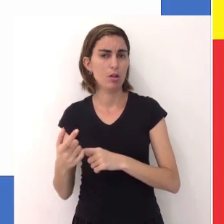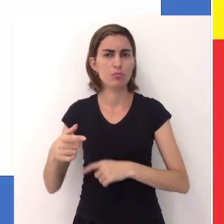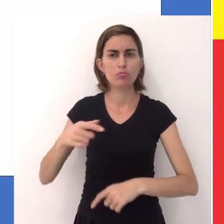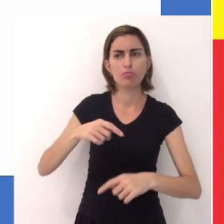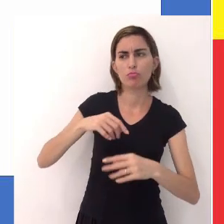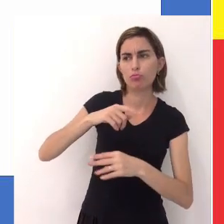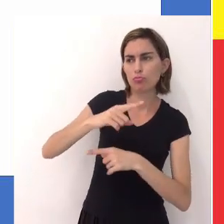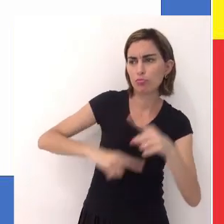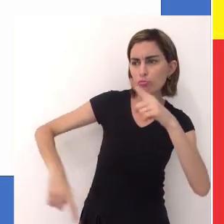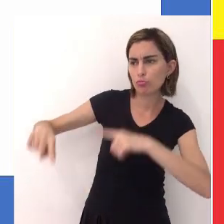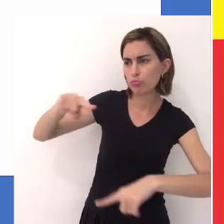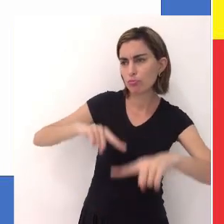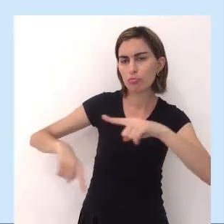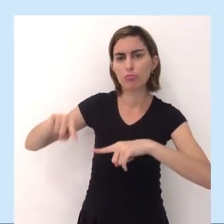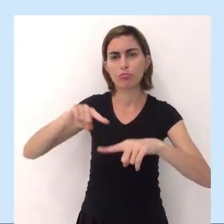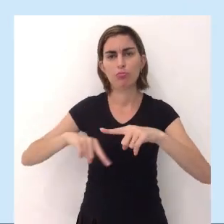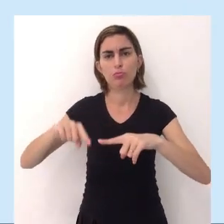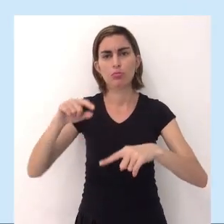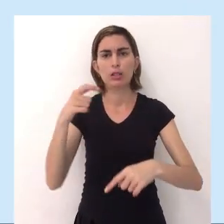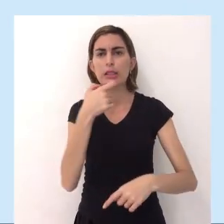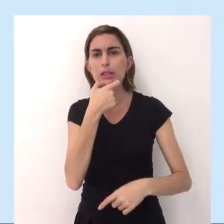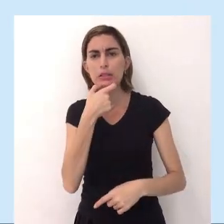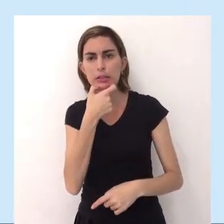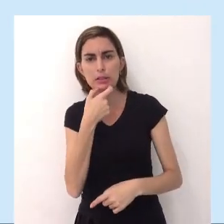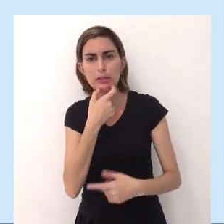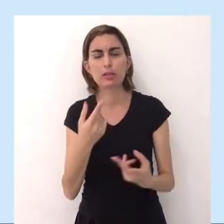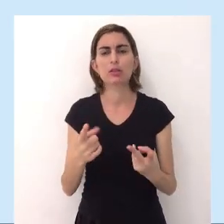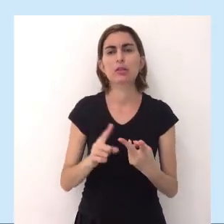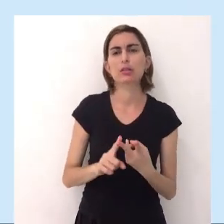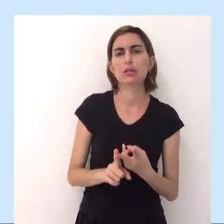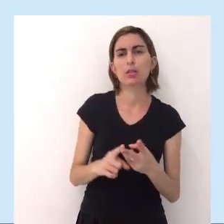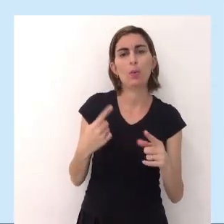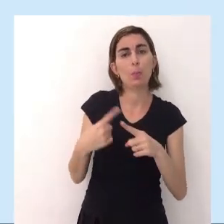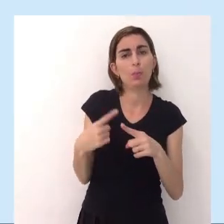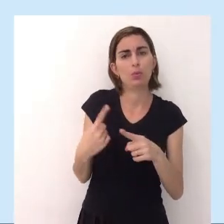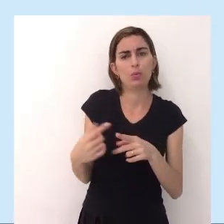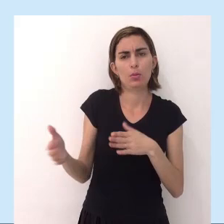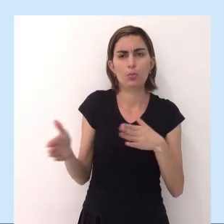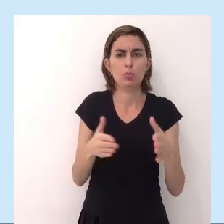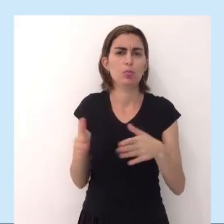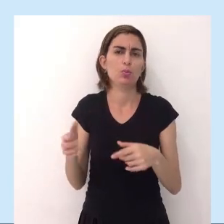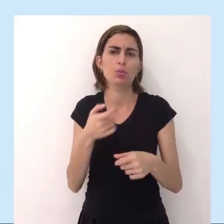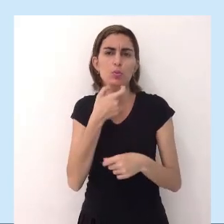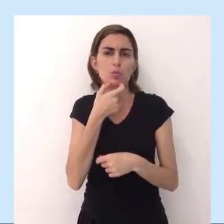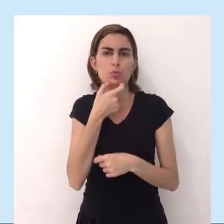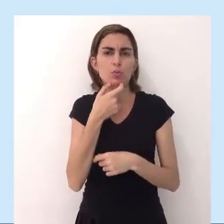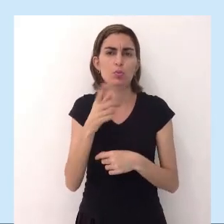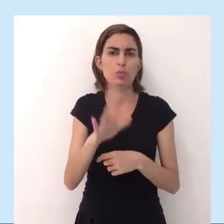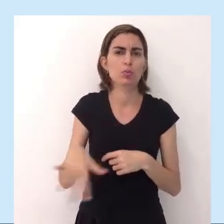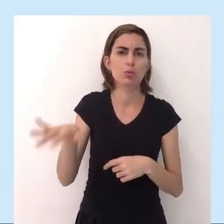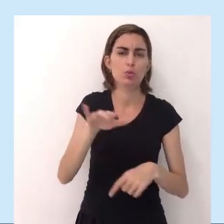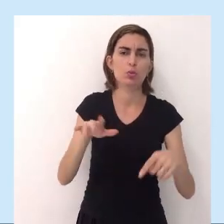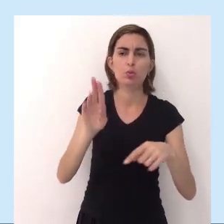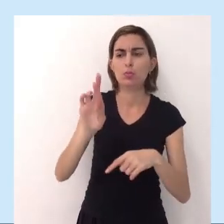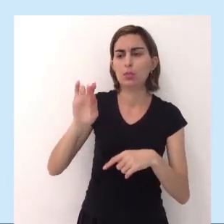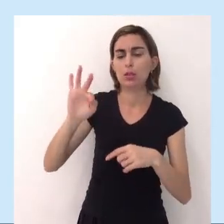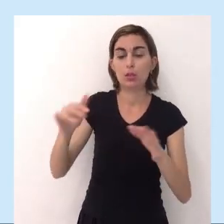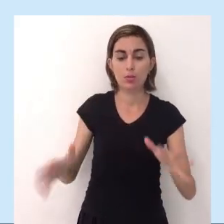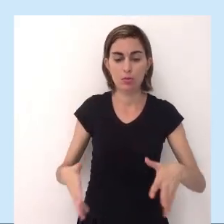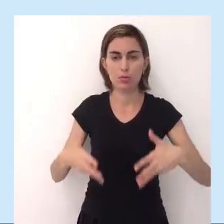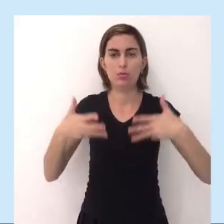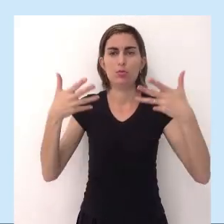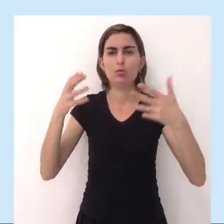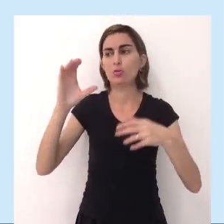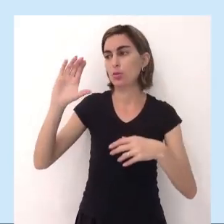A hegemonia britânica, a gente vai ter um destaque aí para a Inglaterra, gente, porque nessa hegemonia britânica a gente vai ver a ascensão,